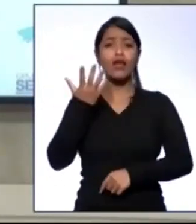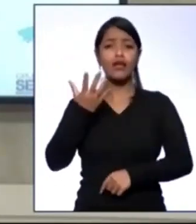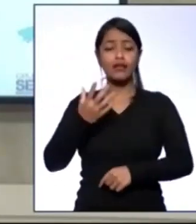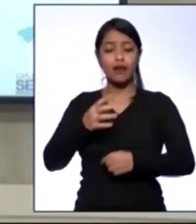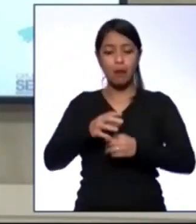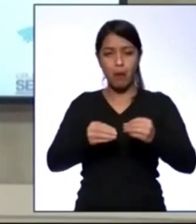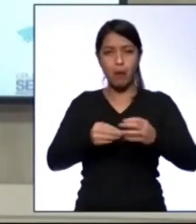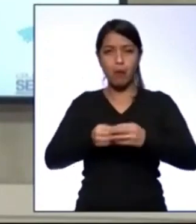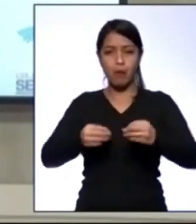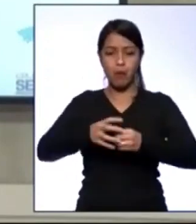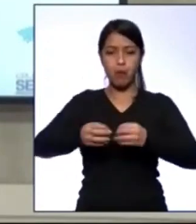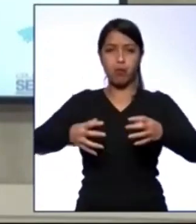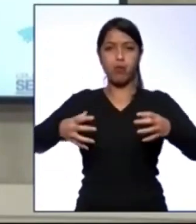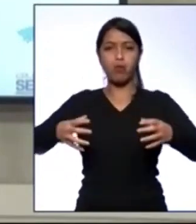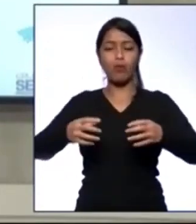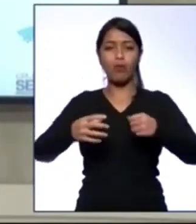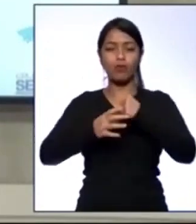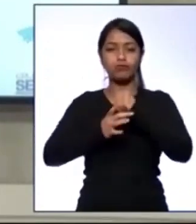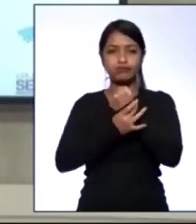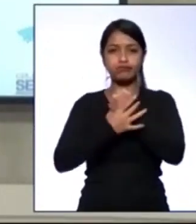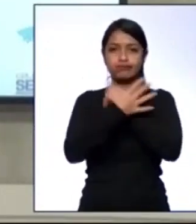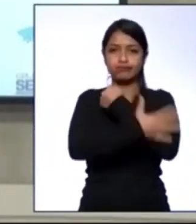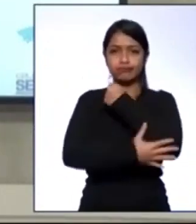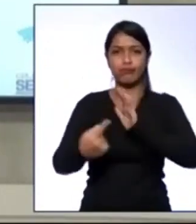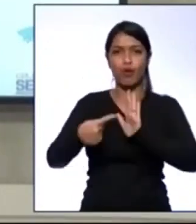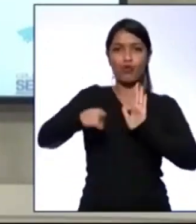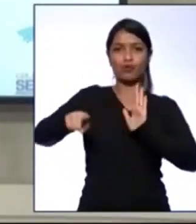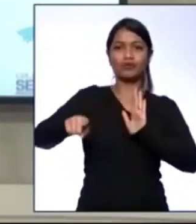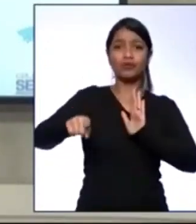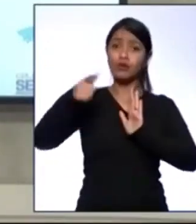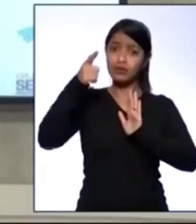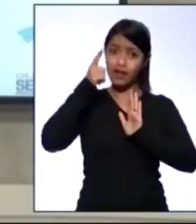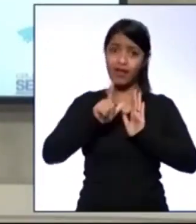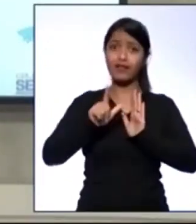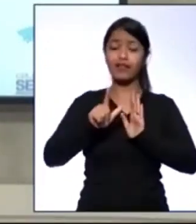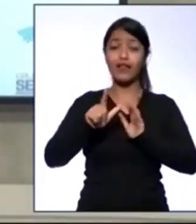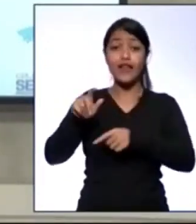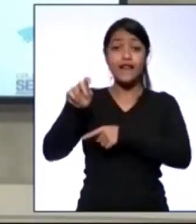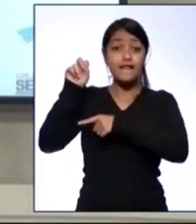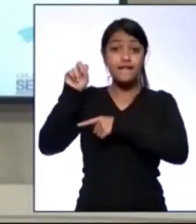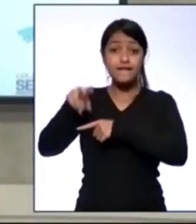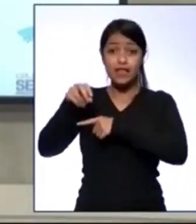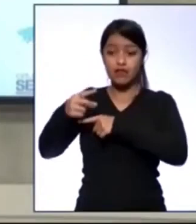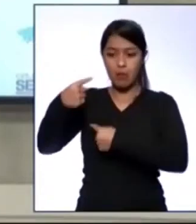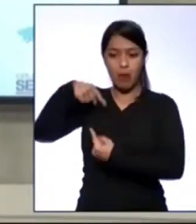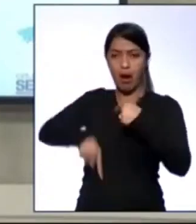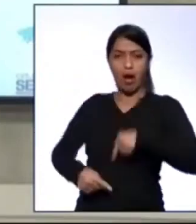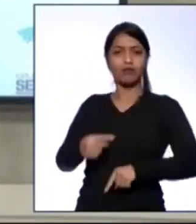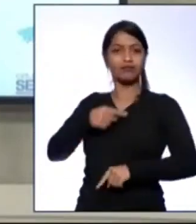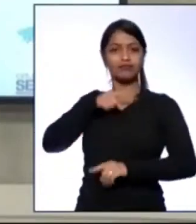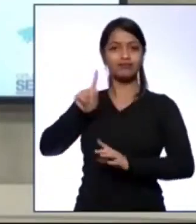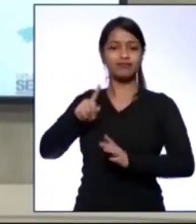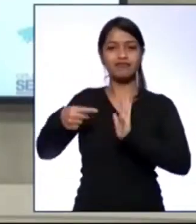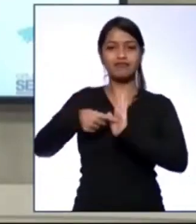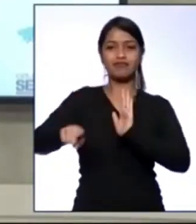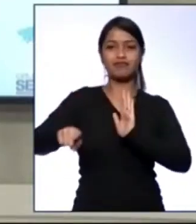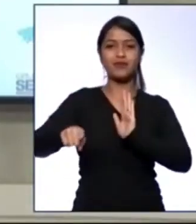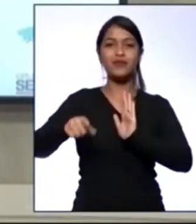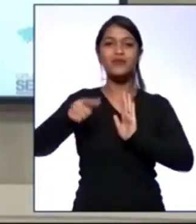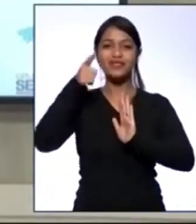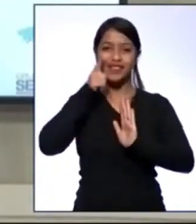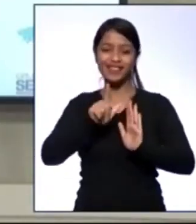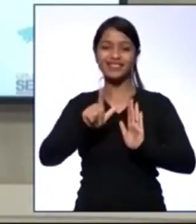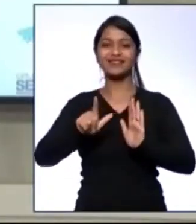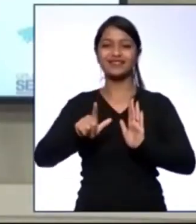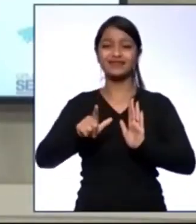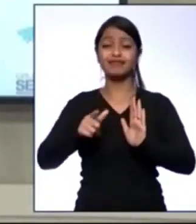antígeno antes mesmo dele entrar em contato naturalmente. Essa é a